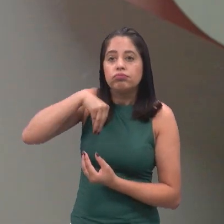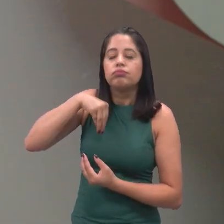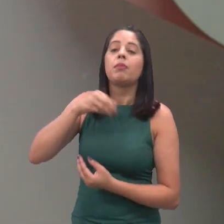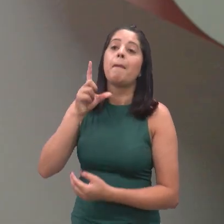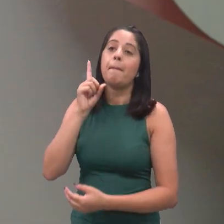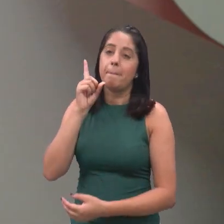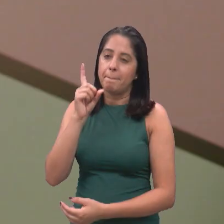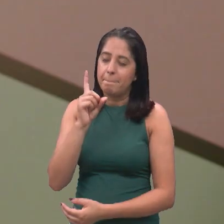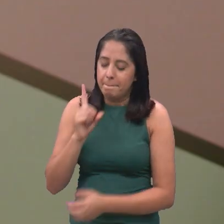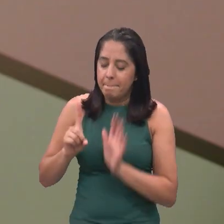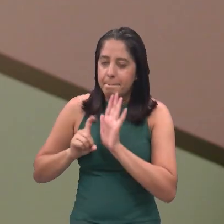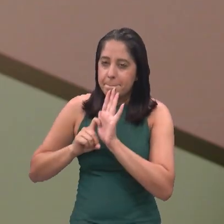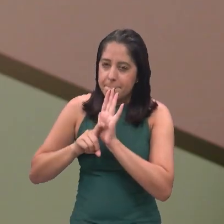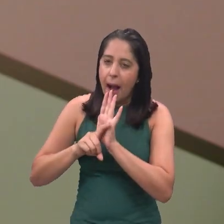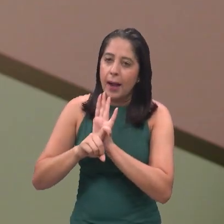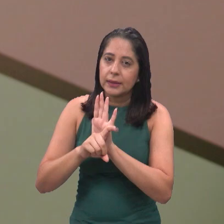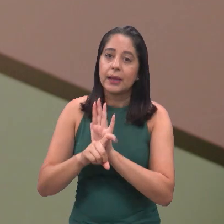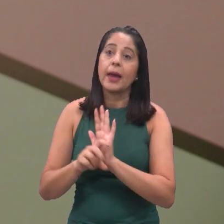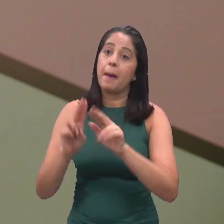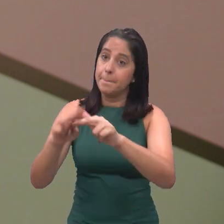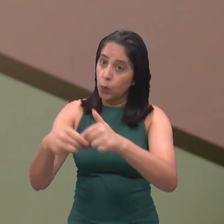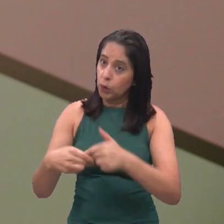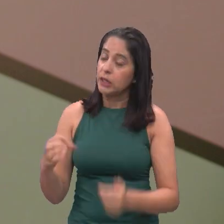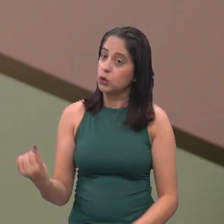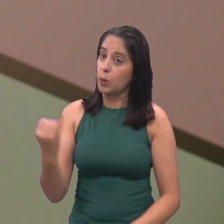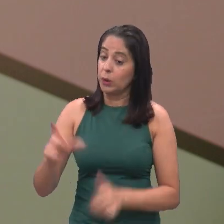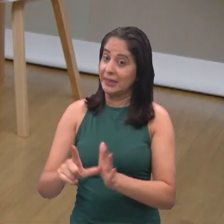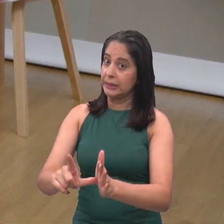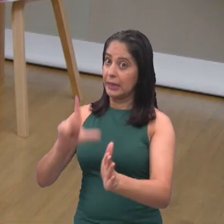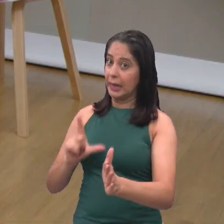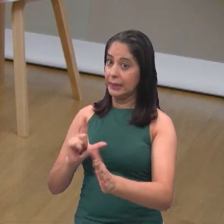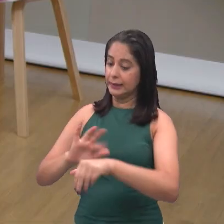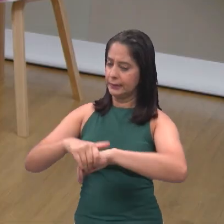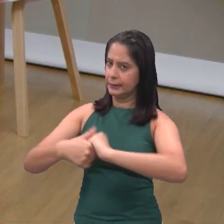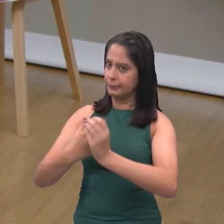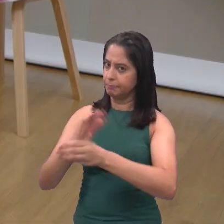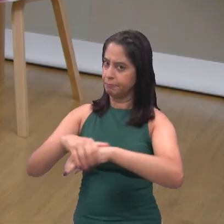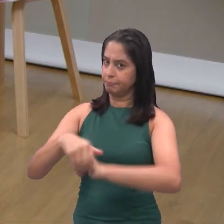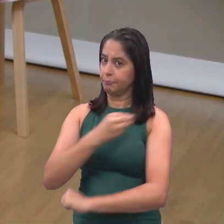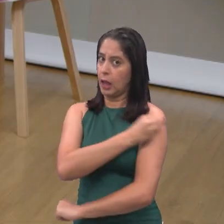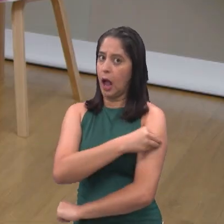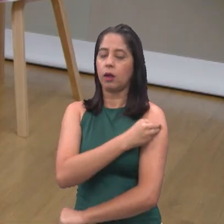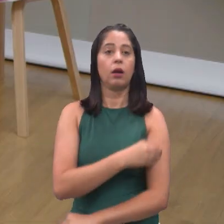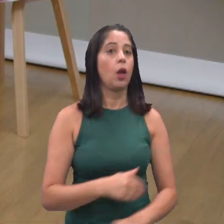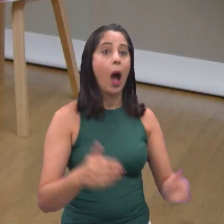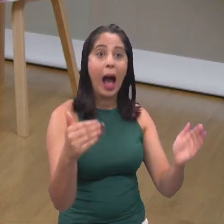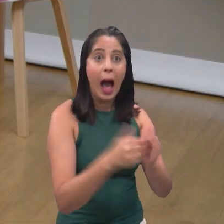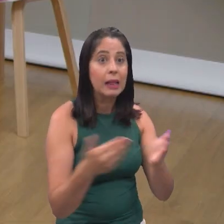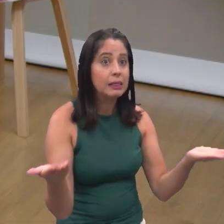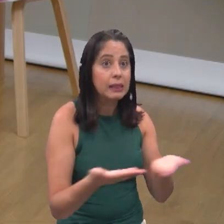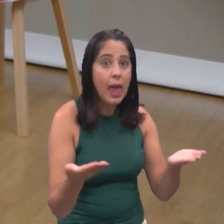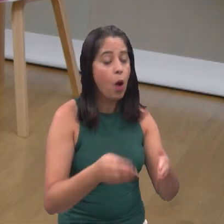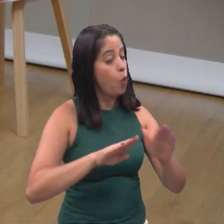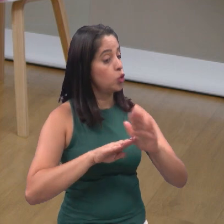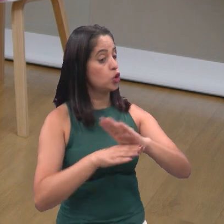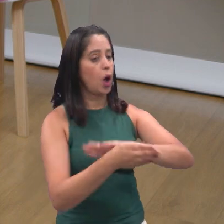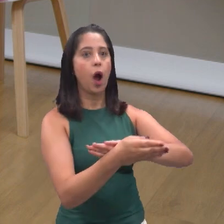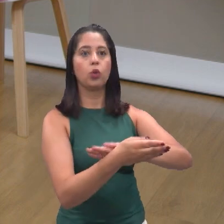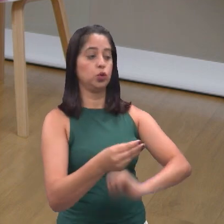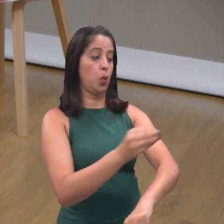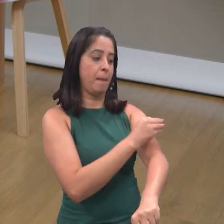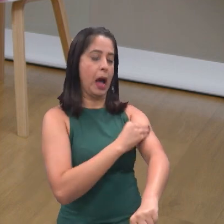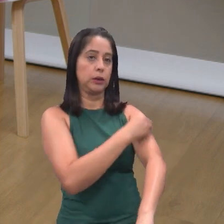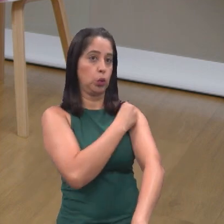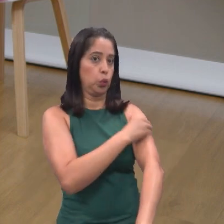Vale sempre o álcool gel ali do lado, vale para tudo. Eu costumo, até hoje, eu não deixei esse hábito, acho que não vou deixar nunca, É